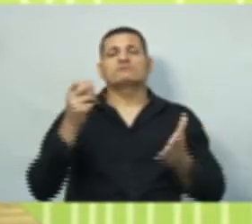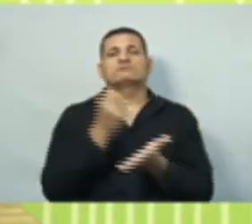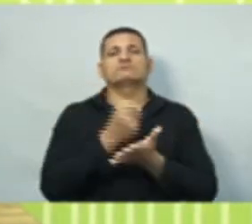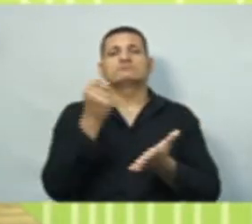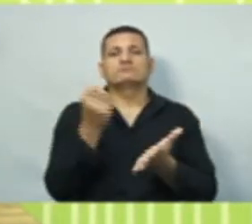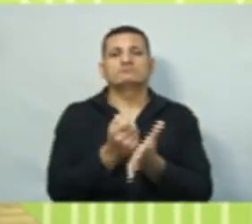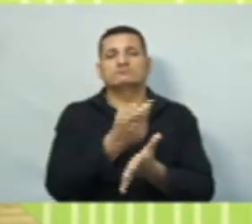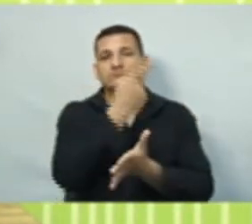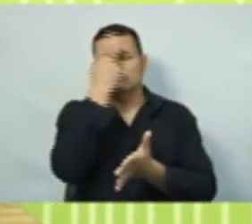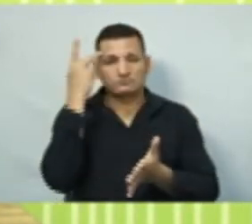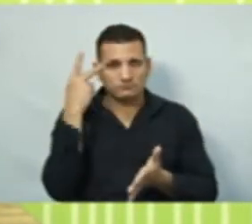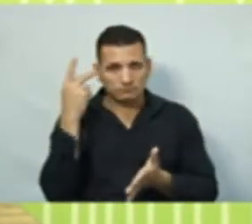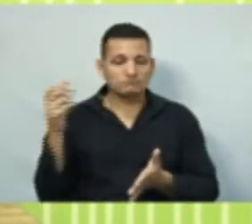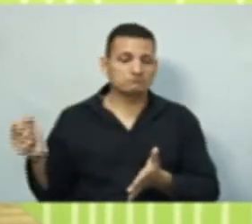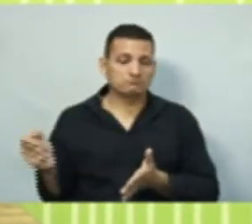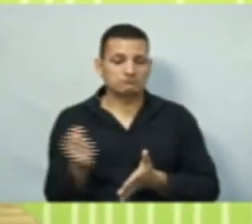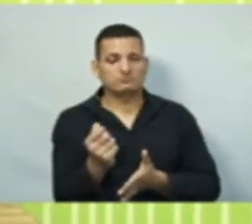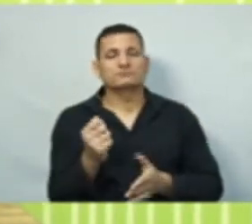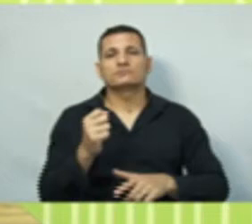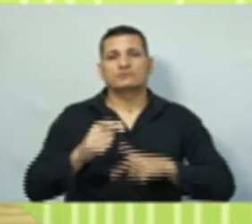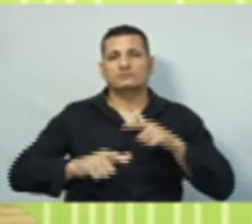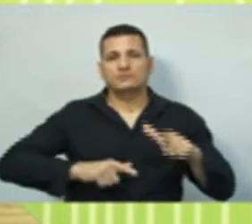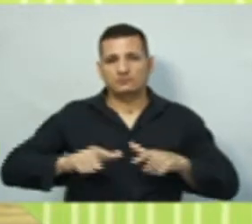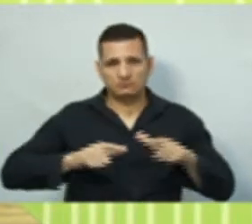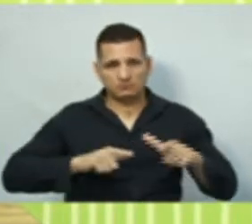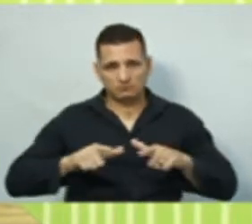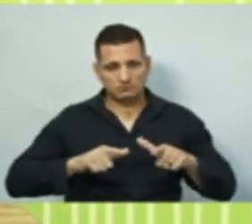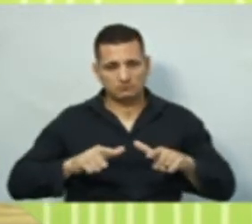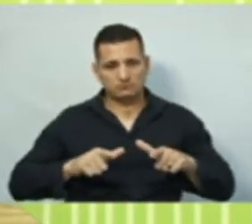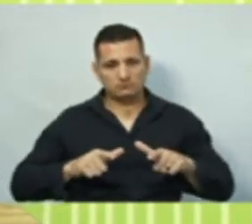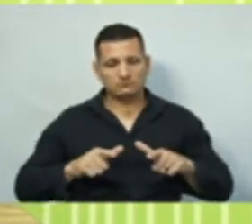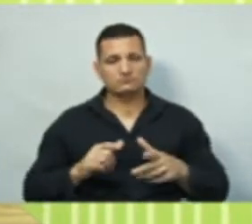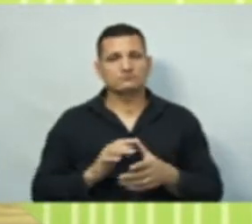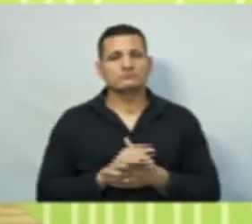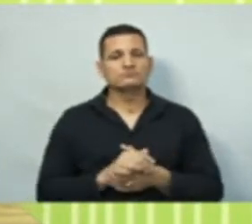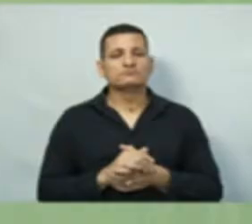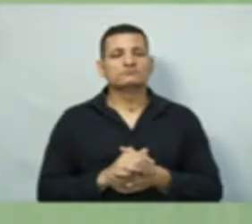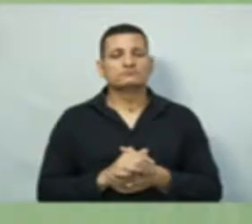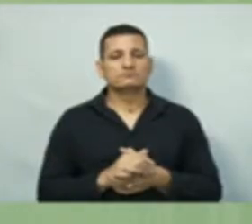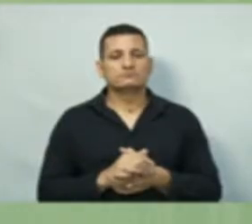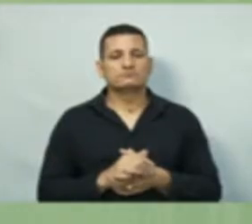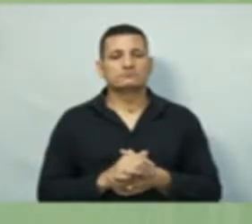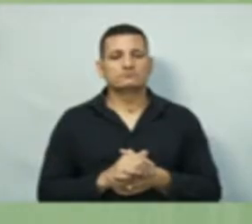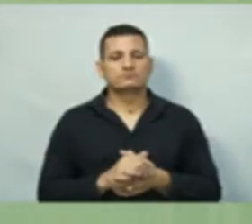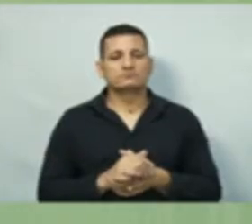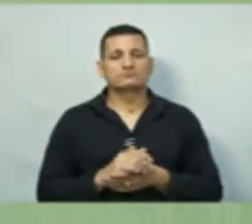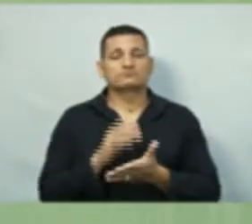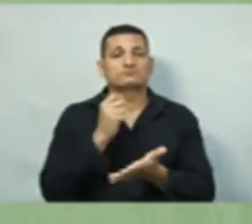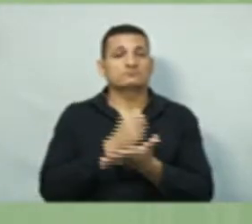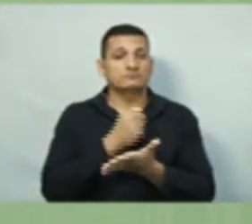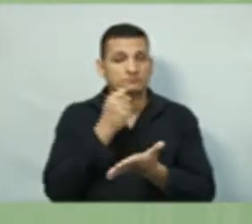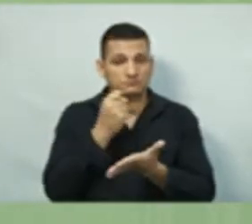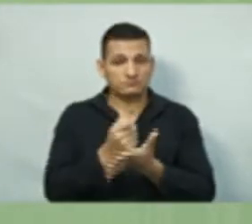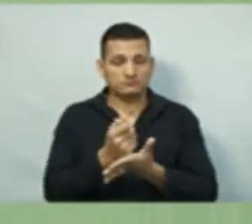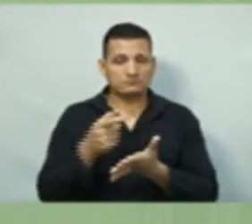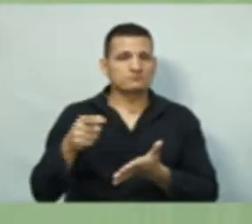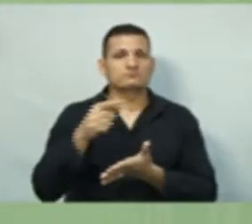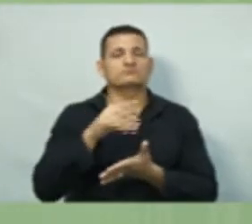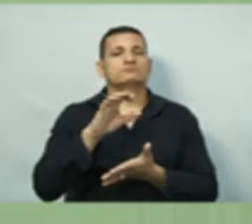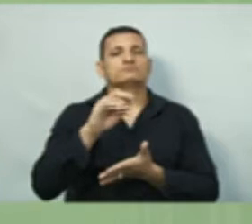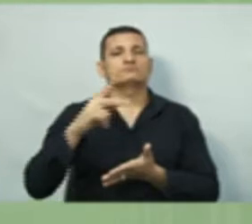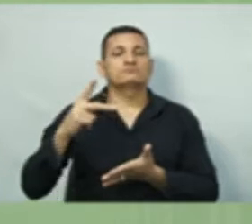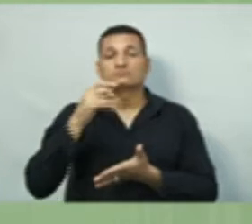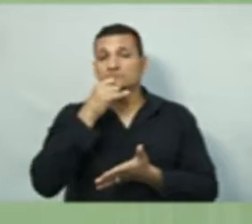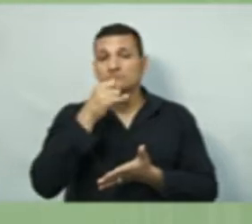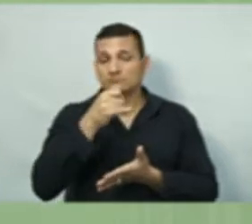pessoas para estar trabalhando, certo? Vamos lá. As contratações dessas cooperativas, quando prestadoras